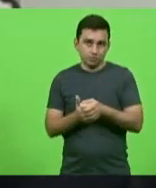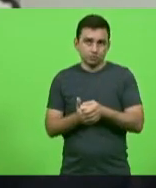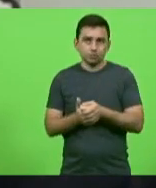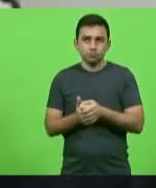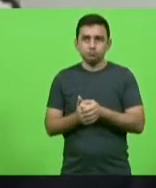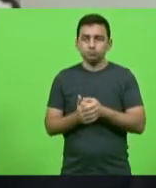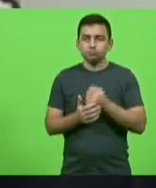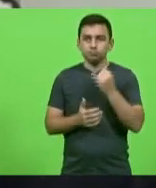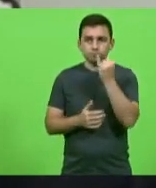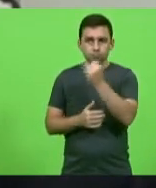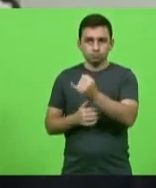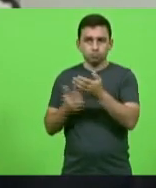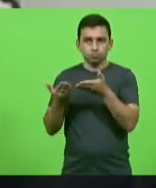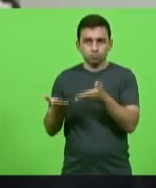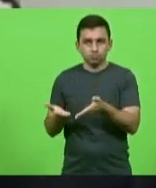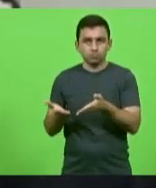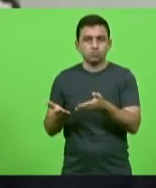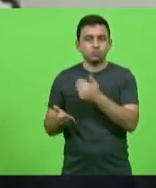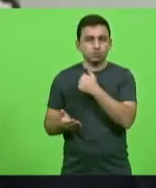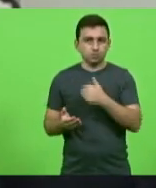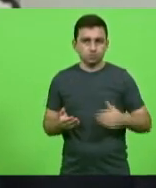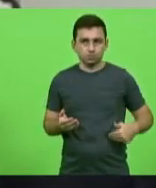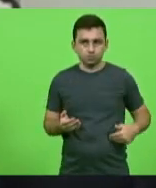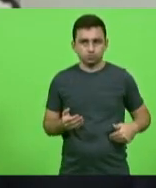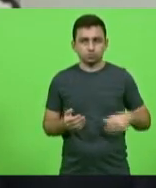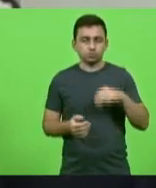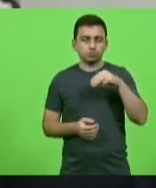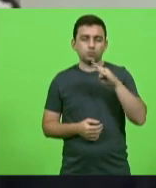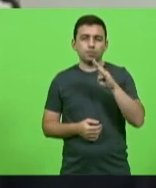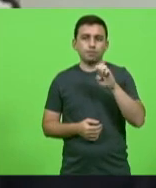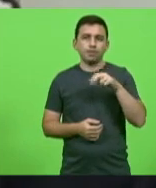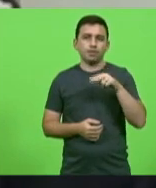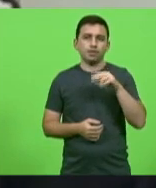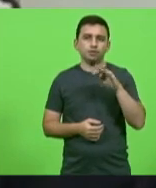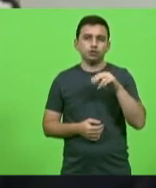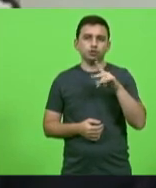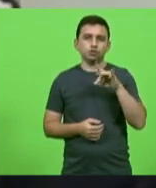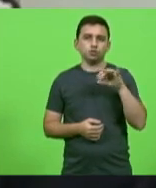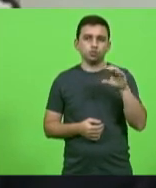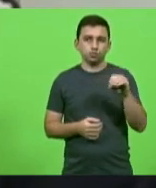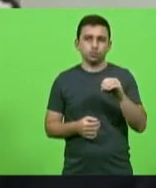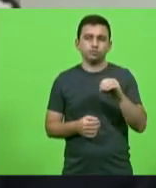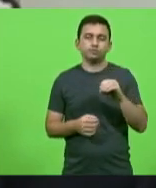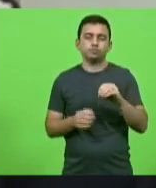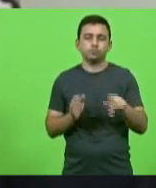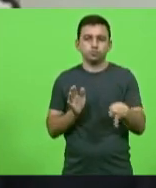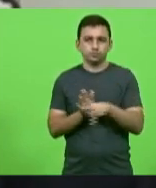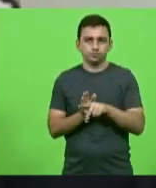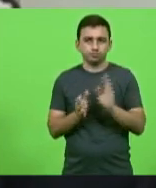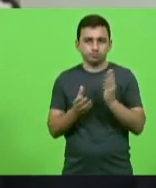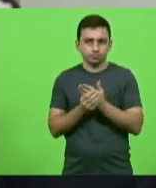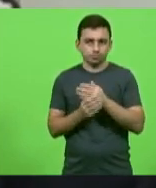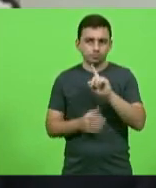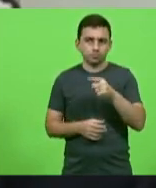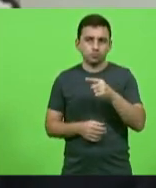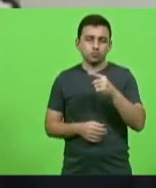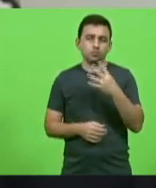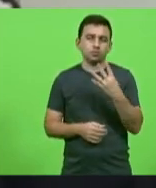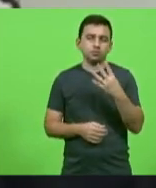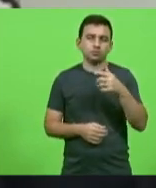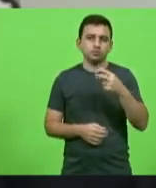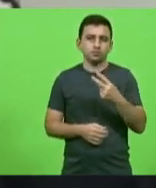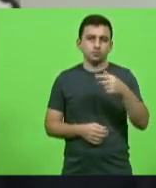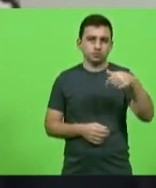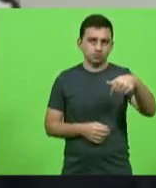se o Ministro do Superior Tribunal de Justiça Benedito Gonçalves relator do inquérito 1427 indagando